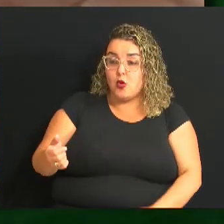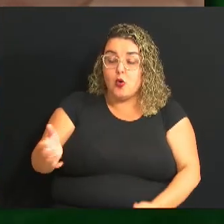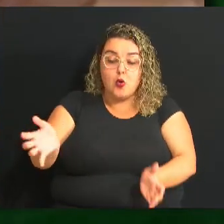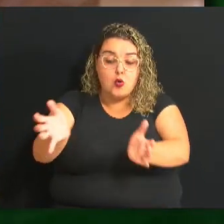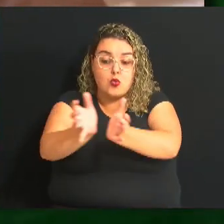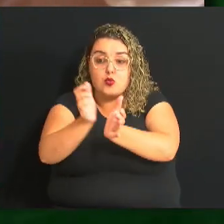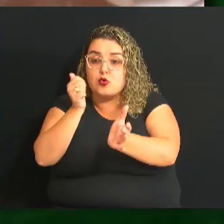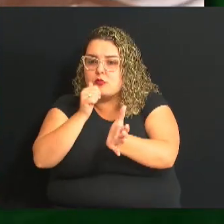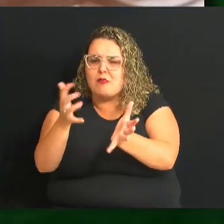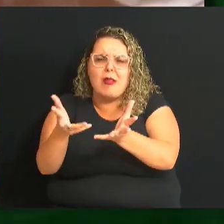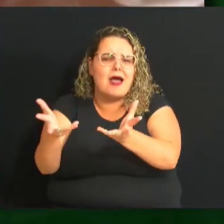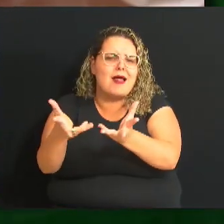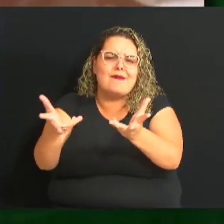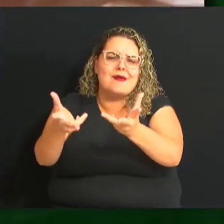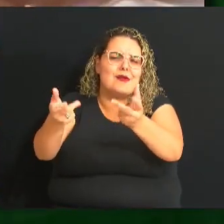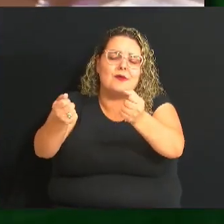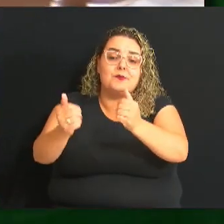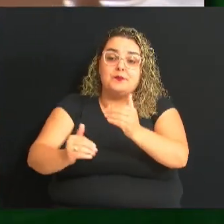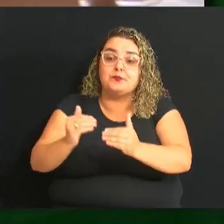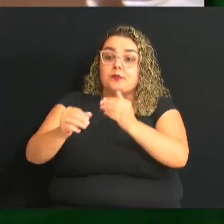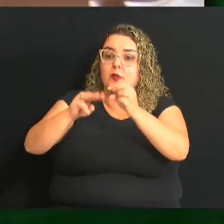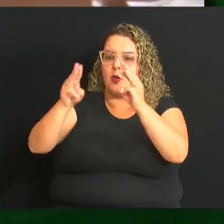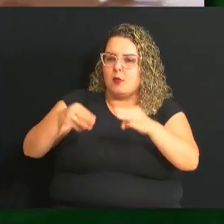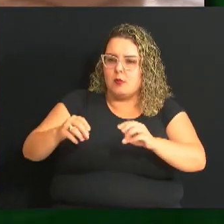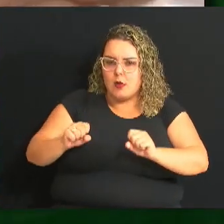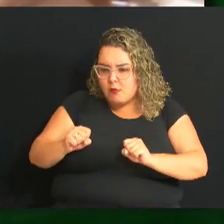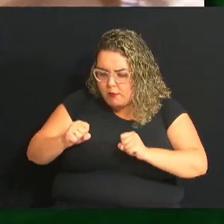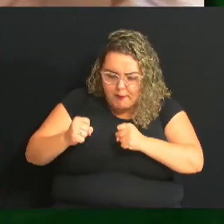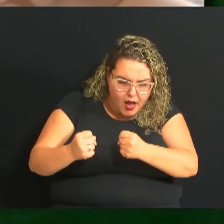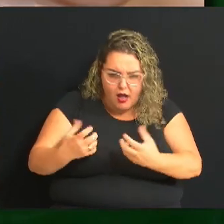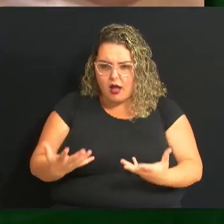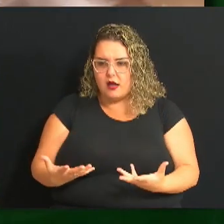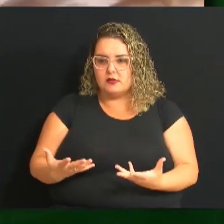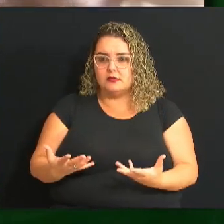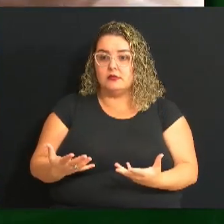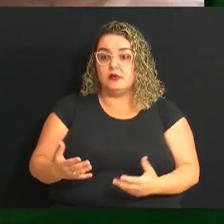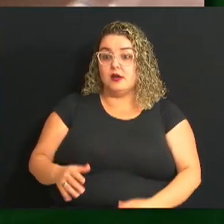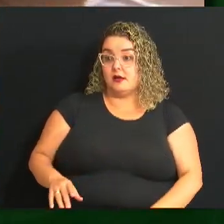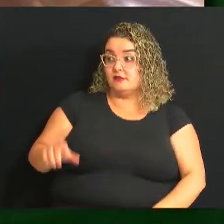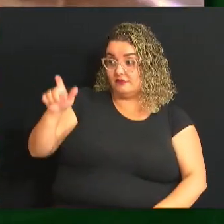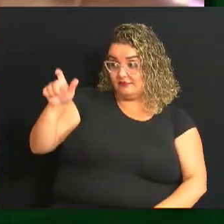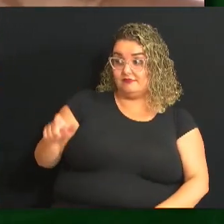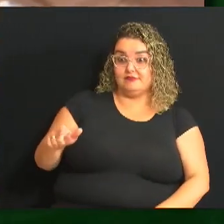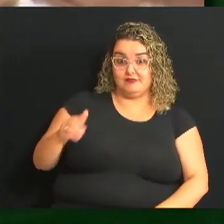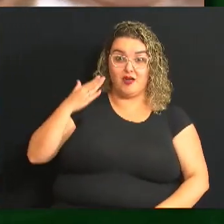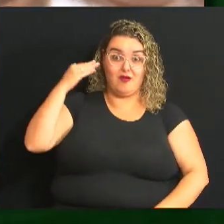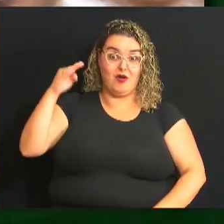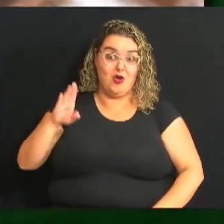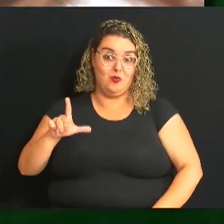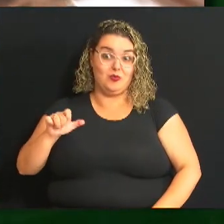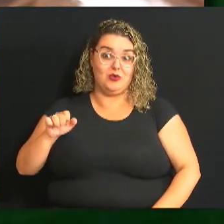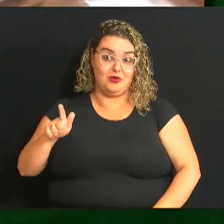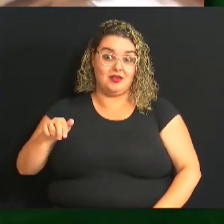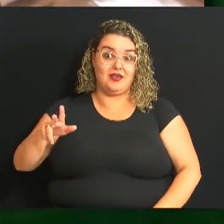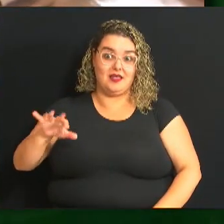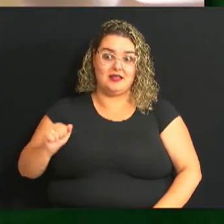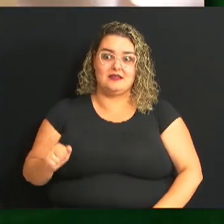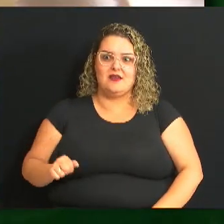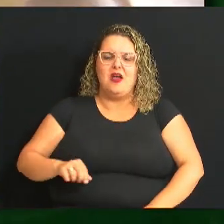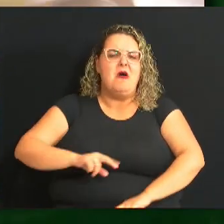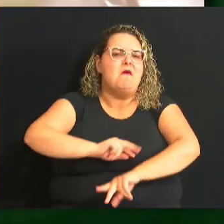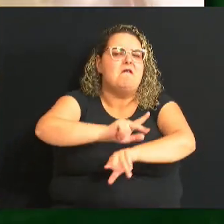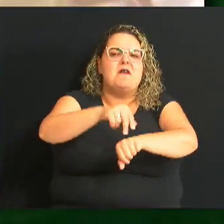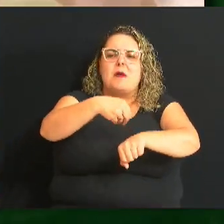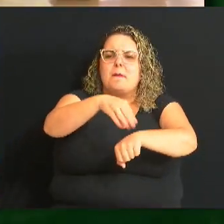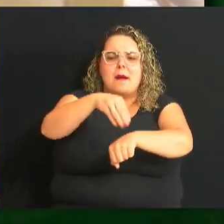Eles queriam desenvolver um marketing mais agressivo, conseguiram chegar numa blogueira famosa A blogueira se interessou e passou N dicas de como bombar